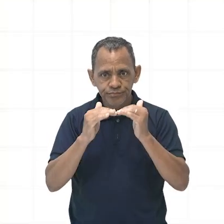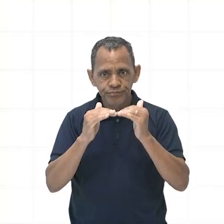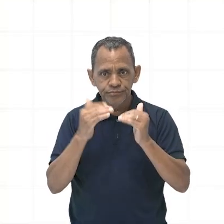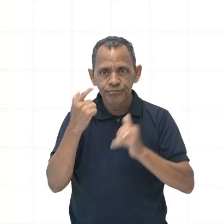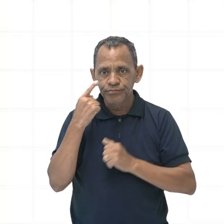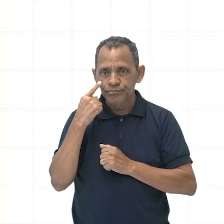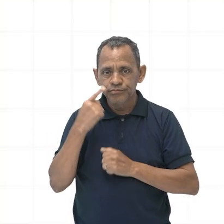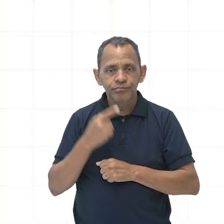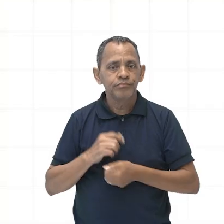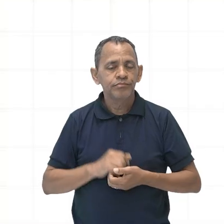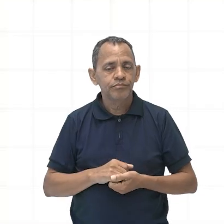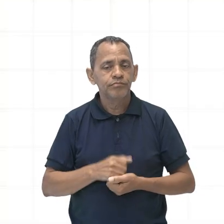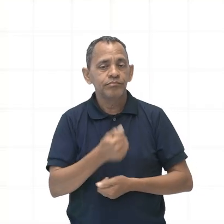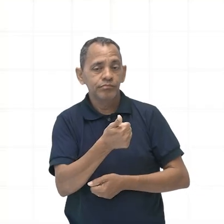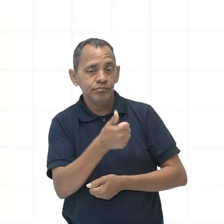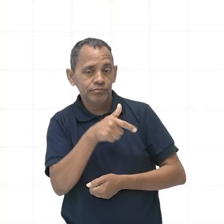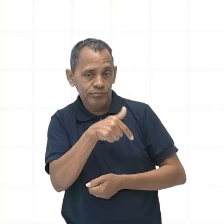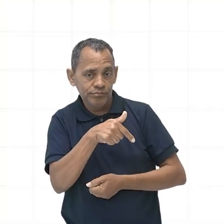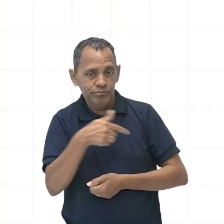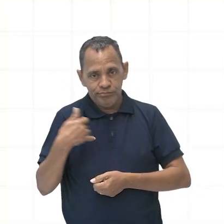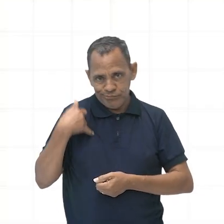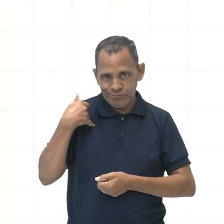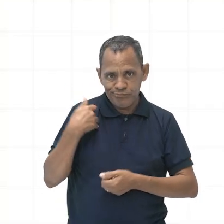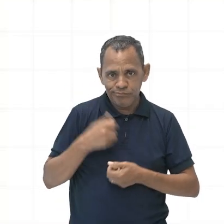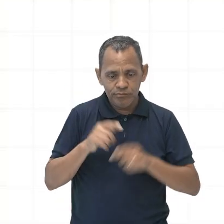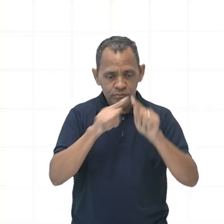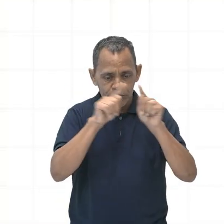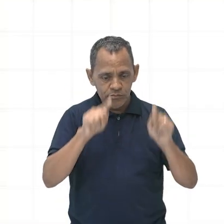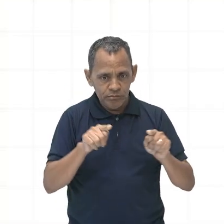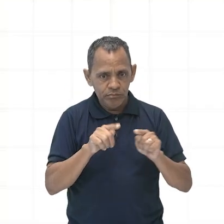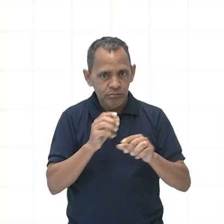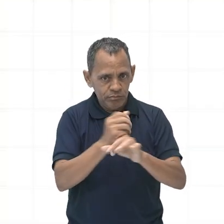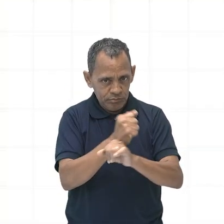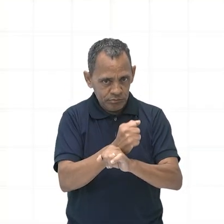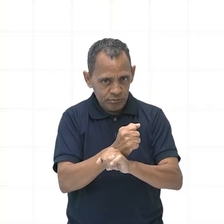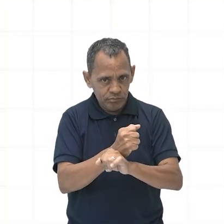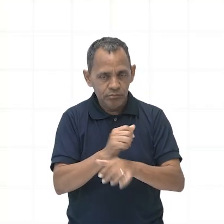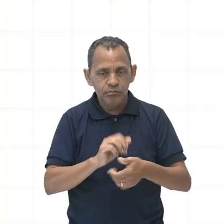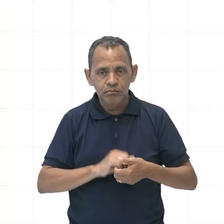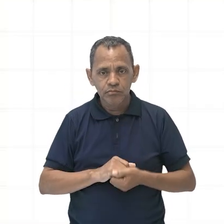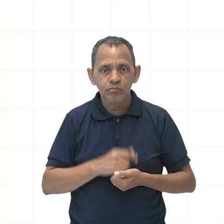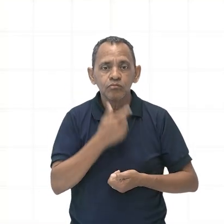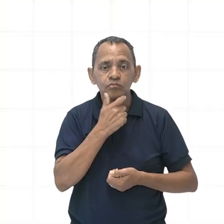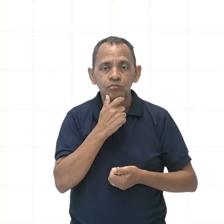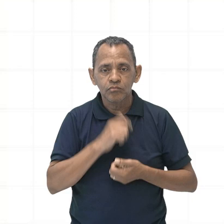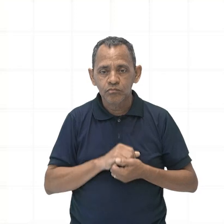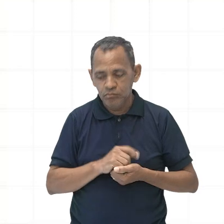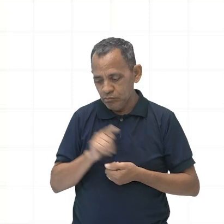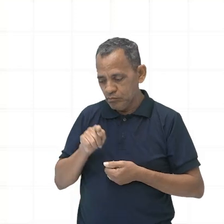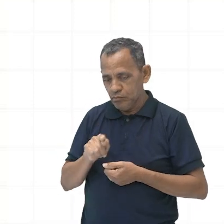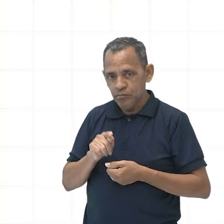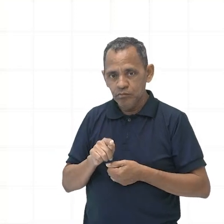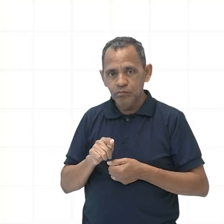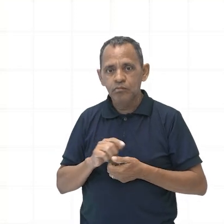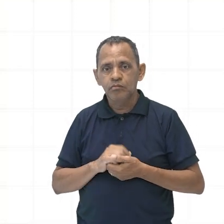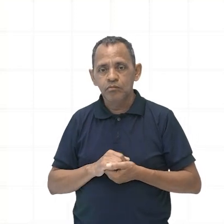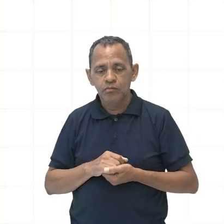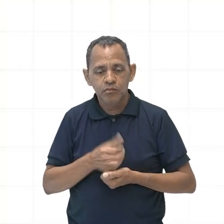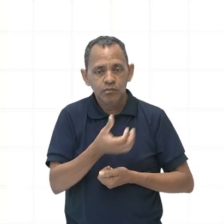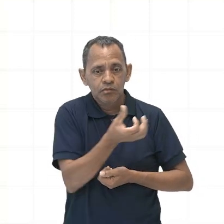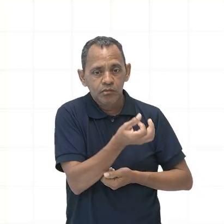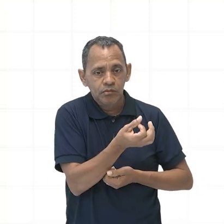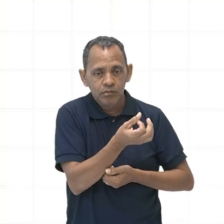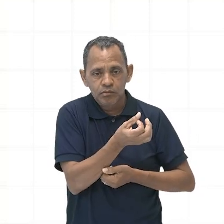visualizar o 17. O que nós temos? Nós temos um quadradinho completo com homens e a metade. Então, aqui, ó, serão